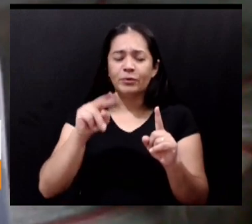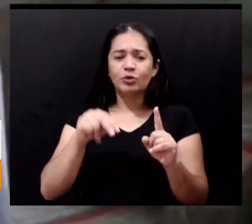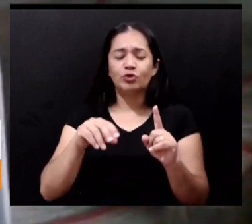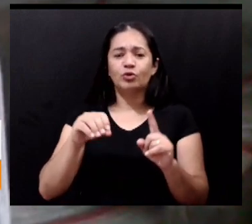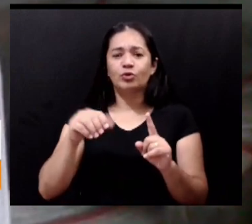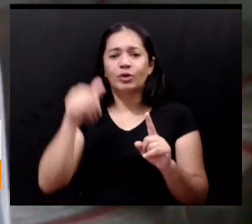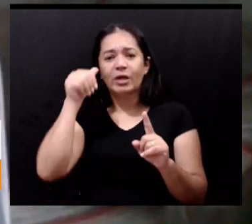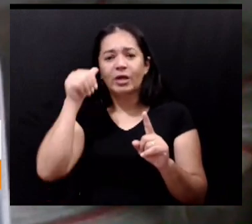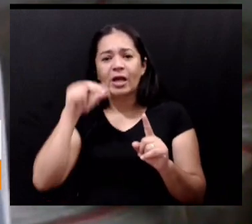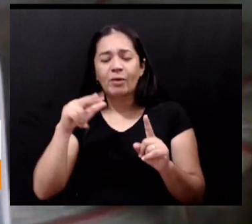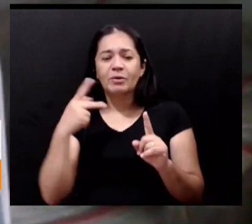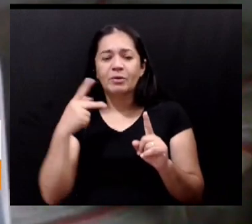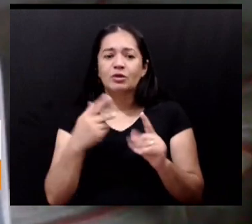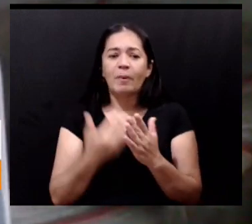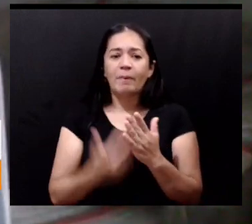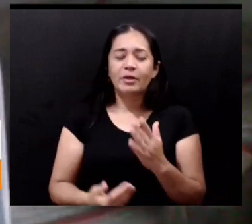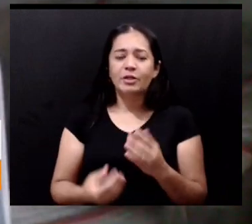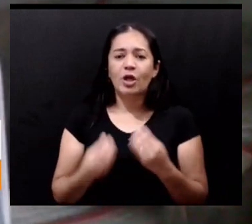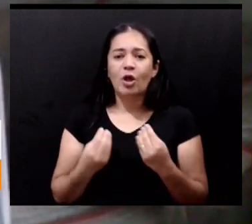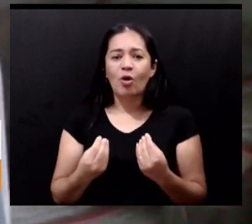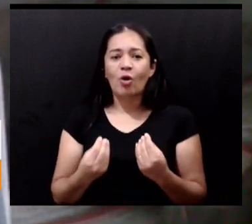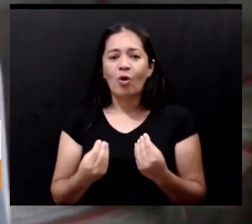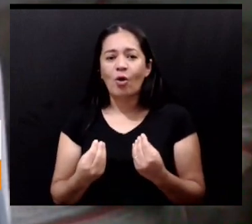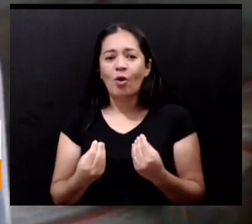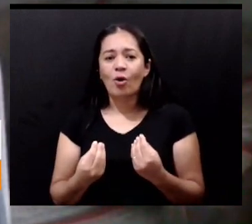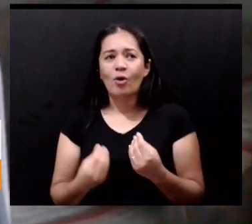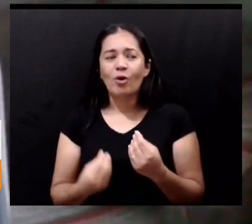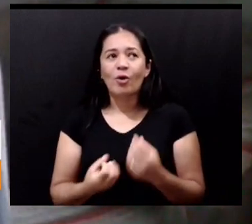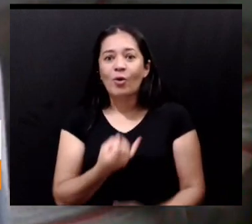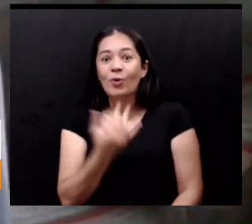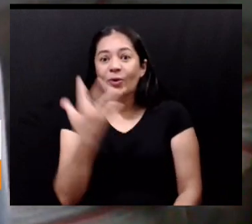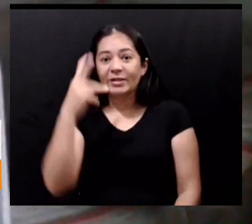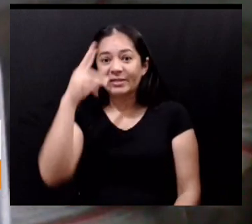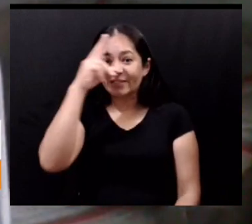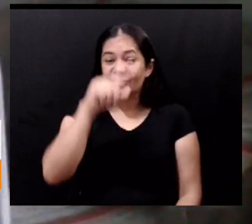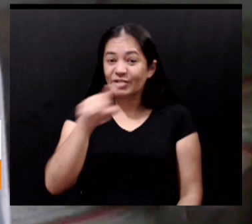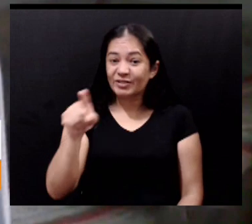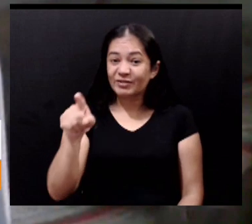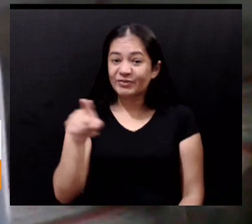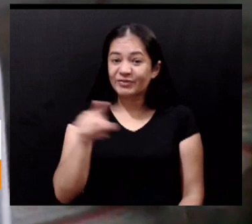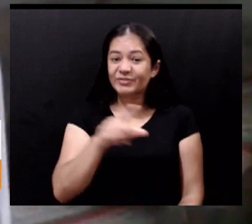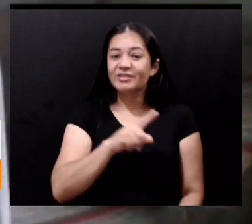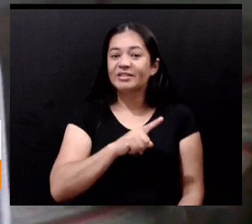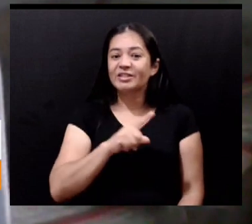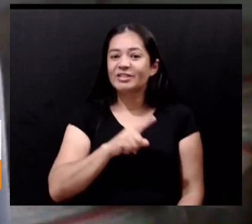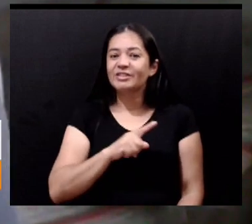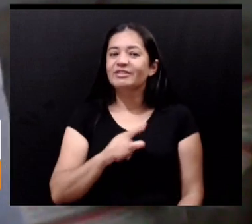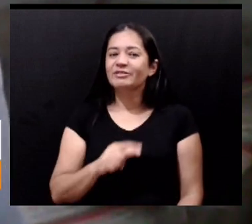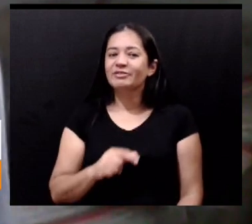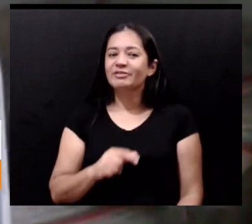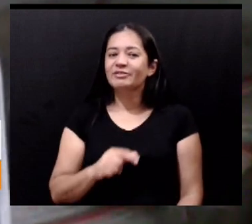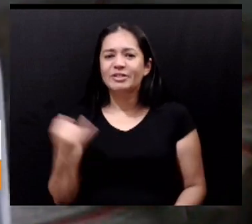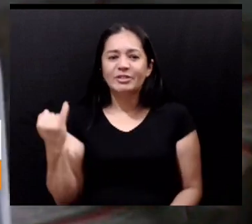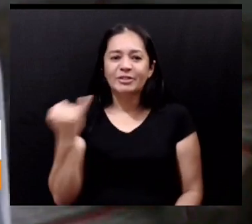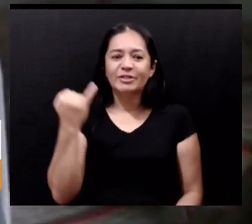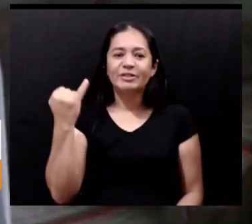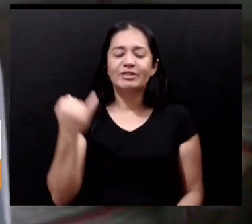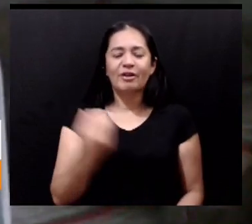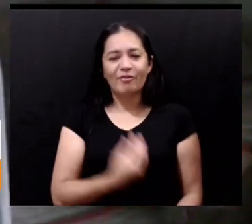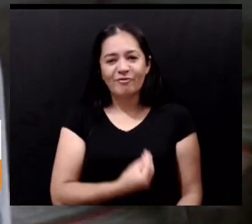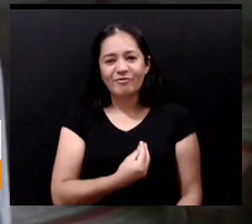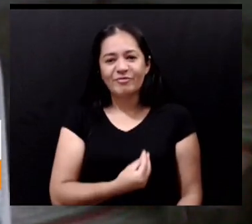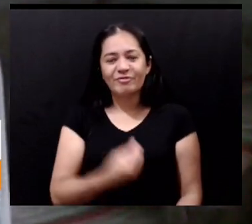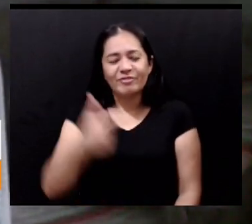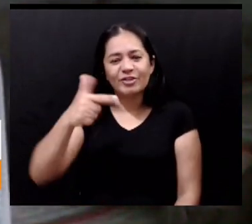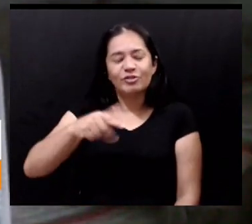imagino quantas histórias vocês tiveram em comum. E como que é importante reviver essa história,